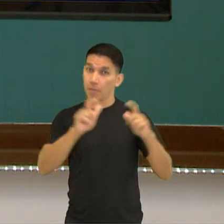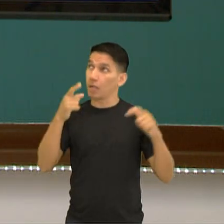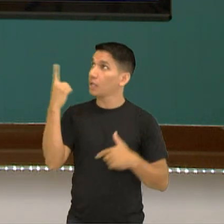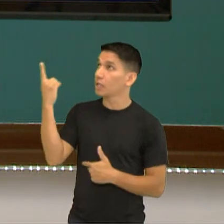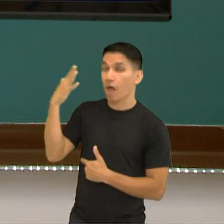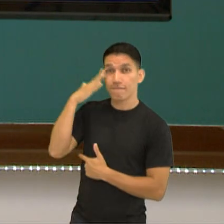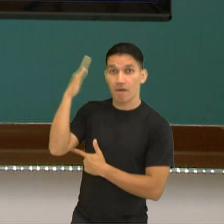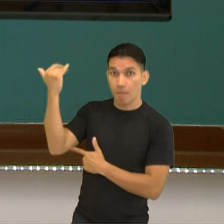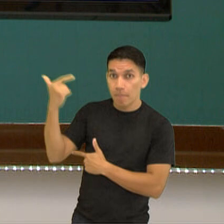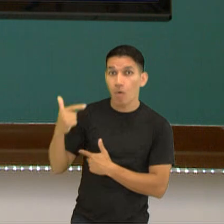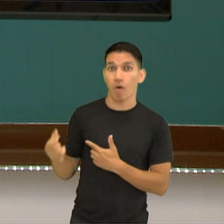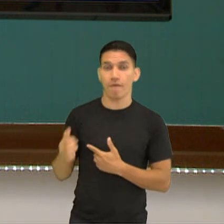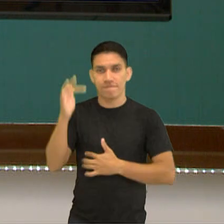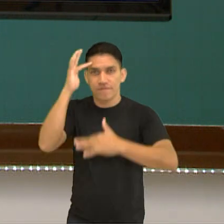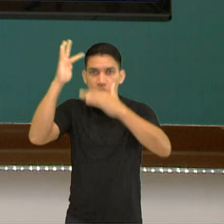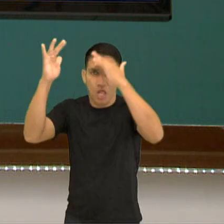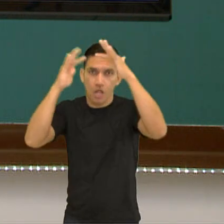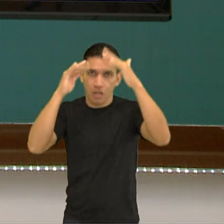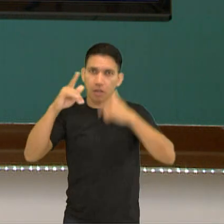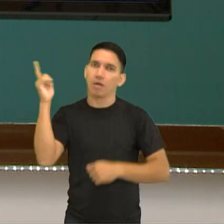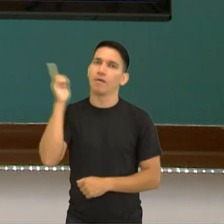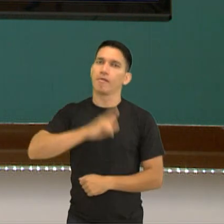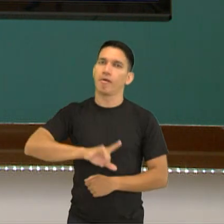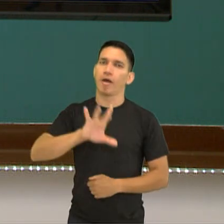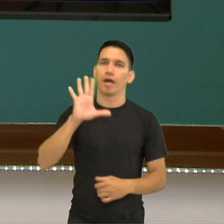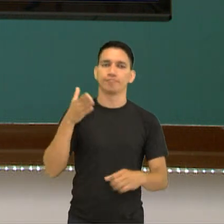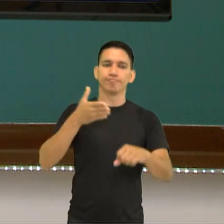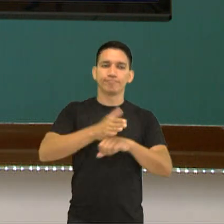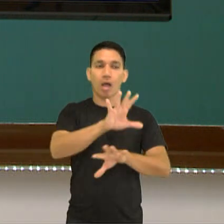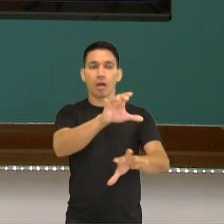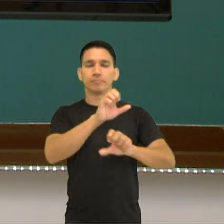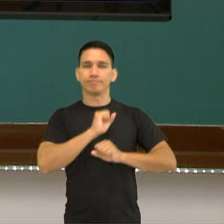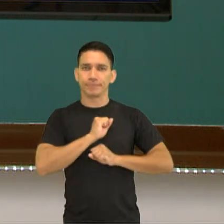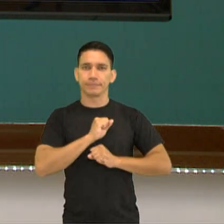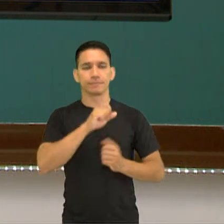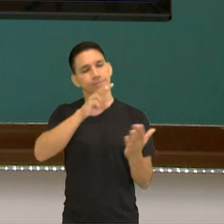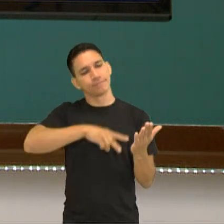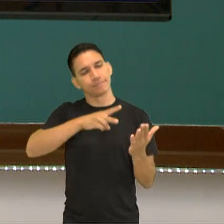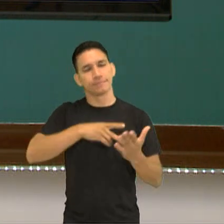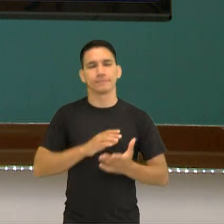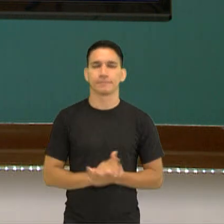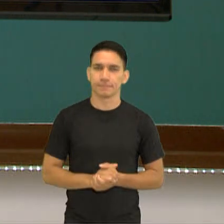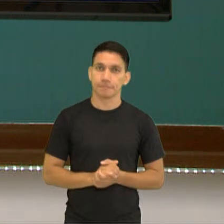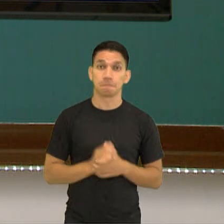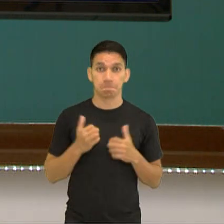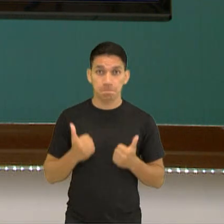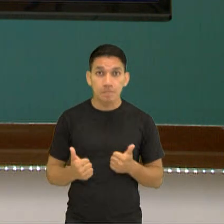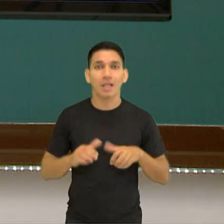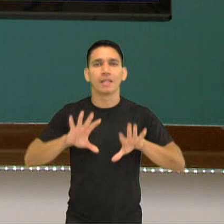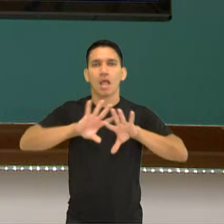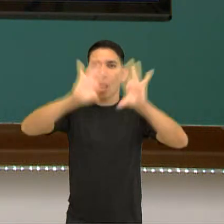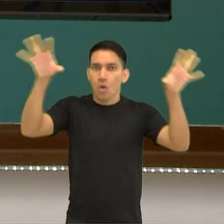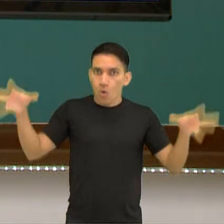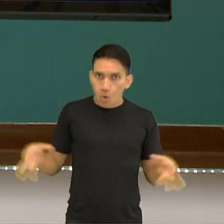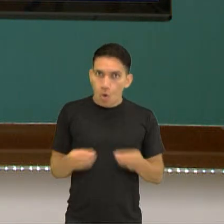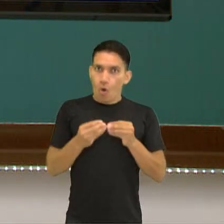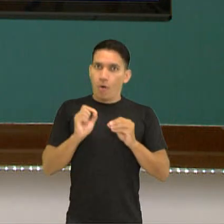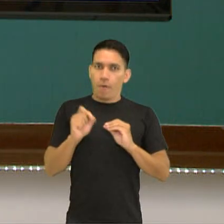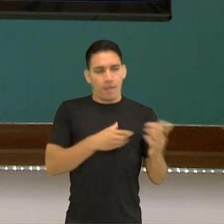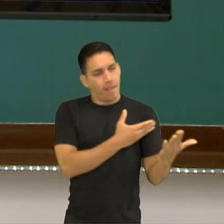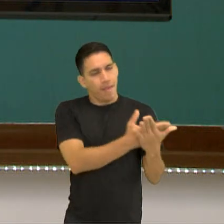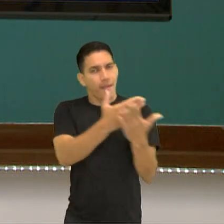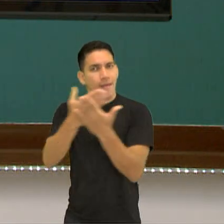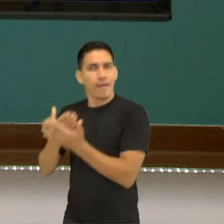da filosofia também são bastante acessíveis, tá certo? Bom, vamos então para uma revisão da nossa aula